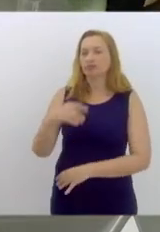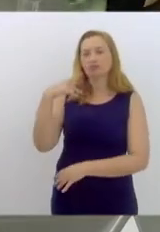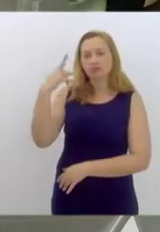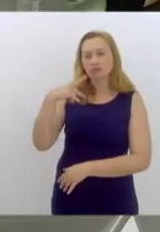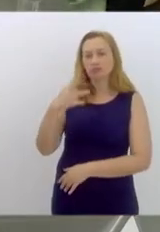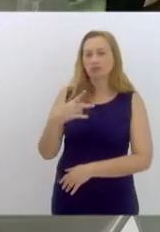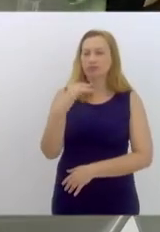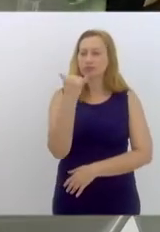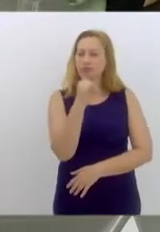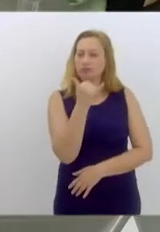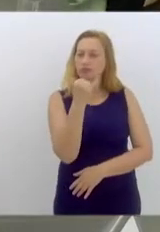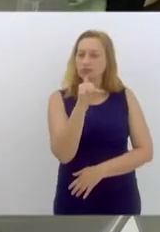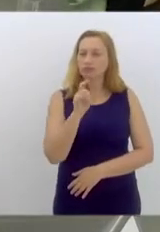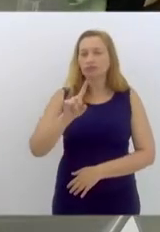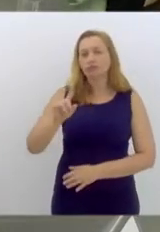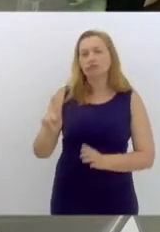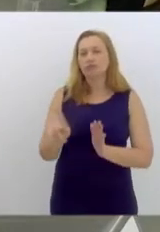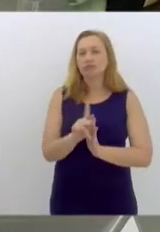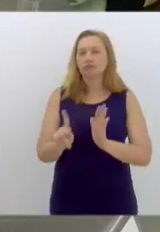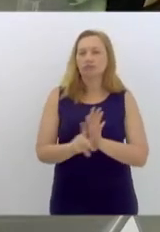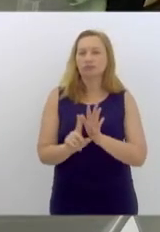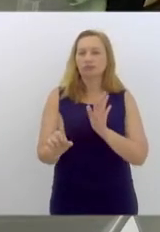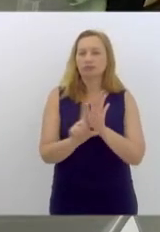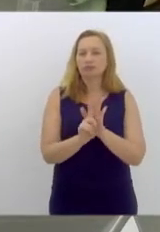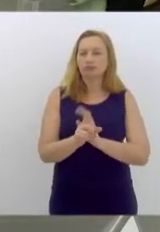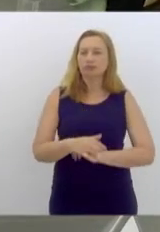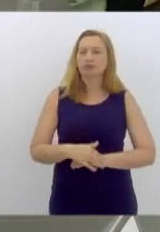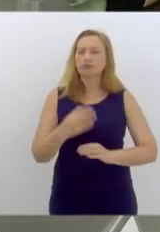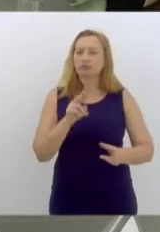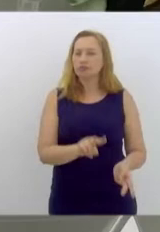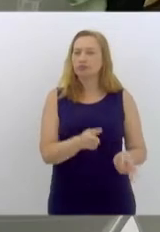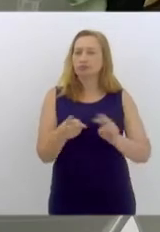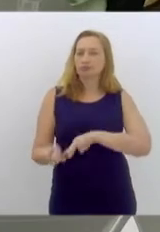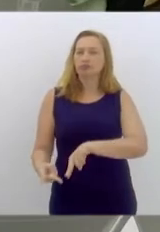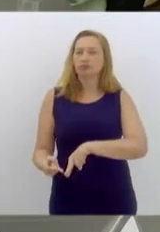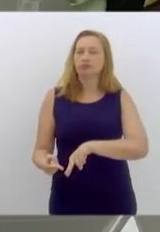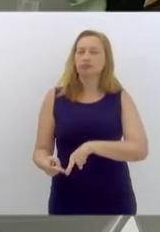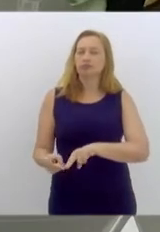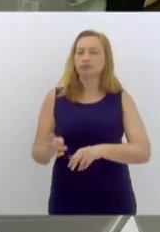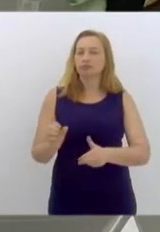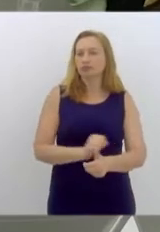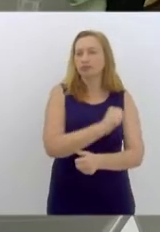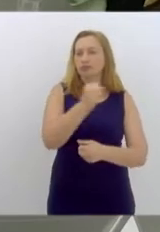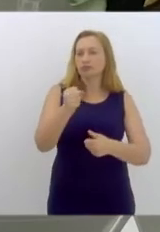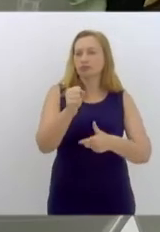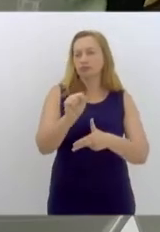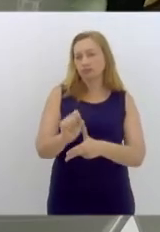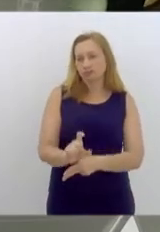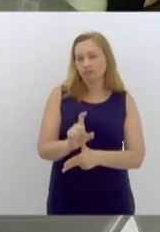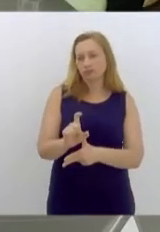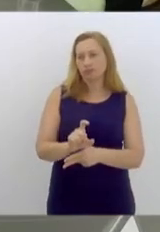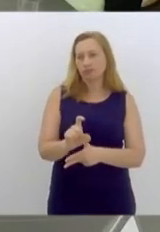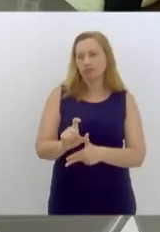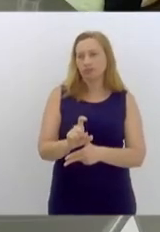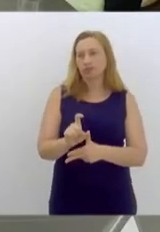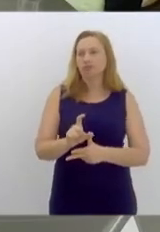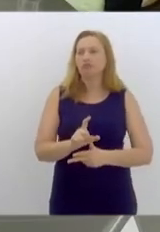Fluminense. O projeto de lei foi encaminhado pelo Poder Executivo.